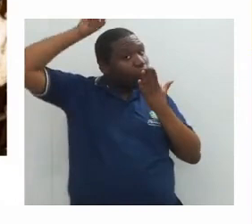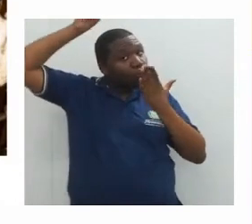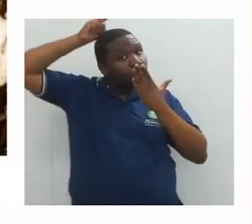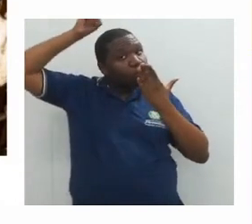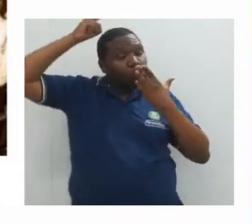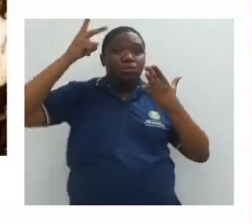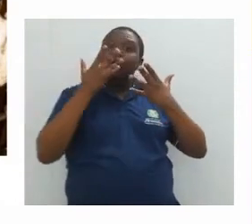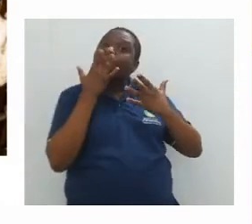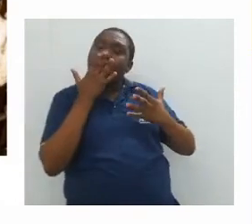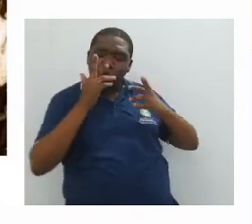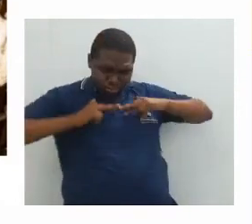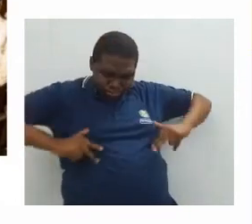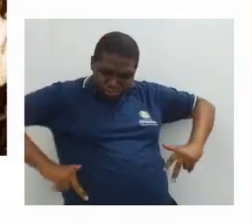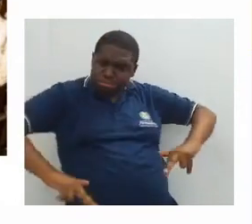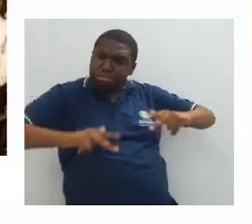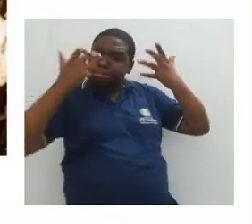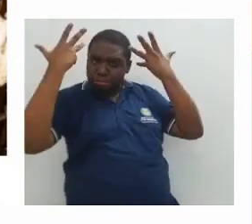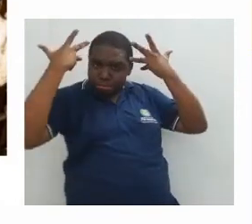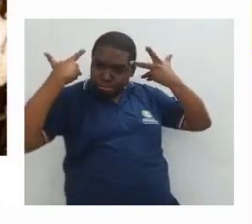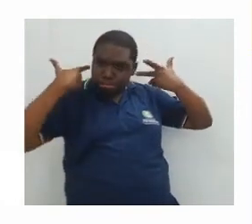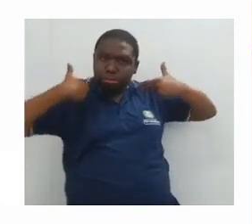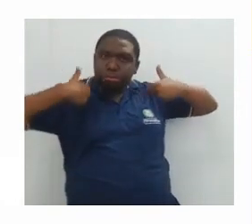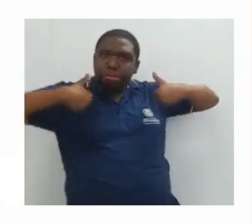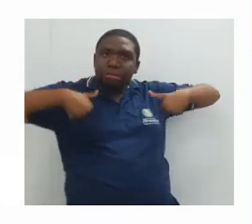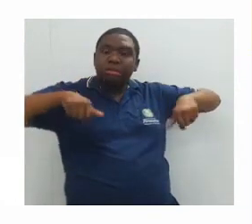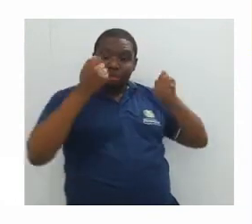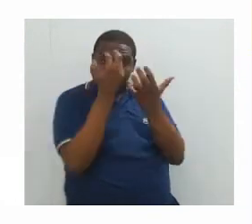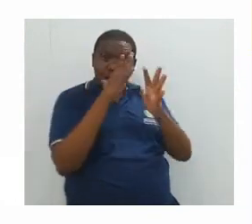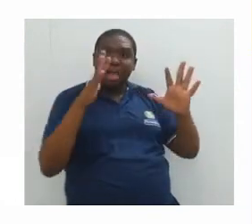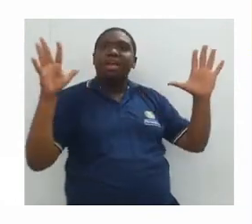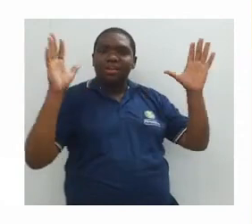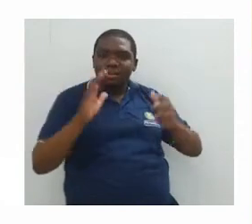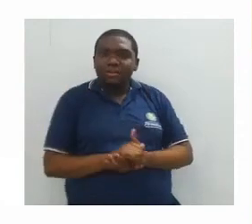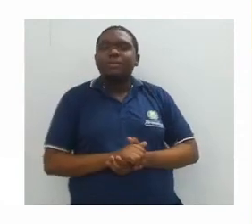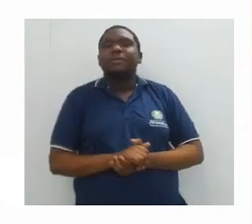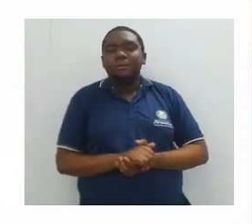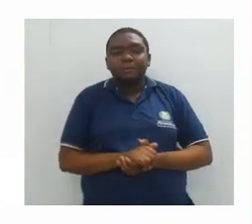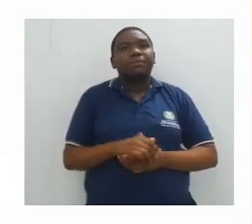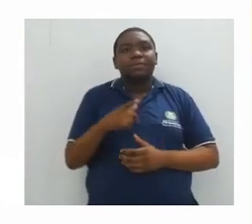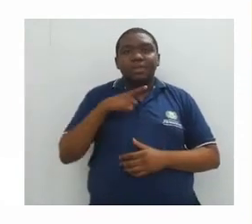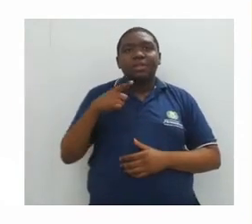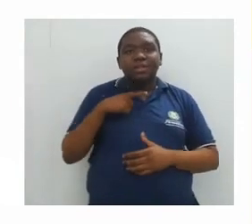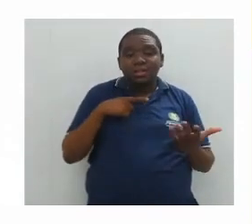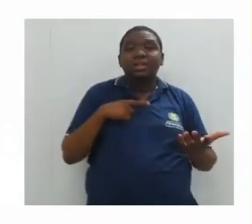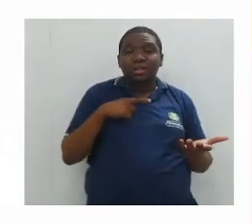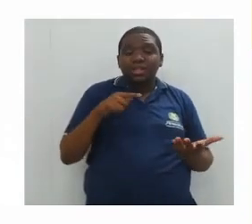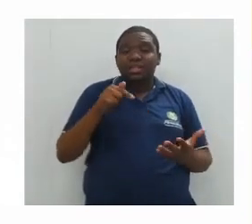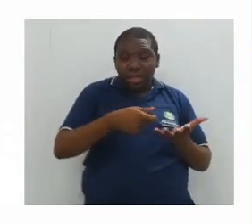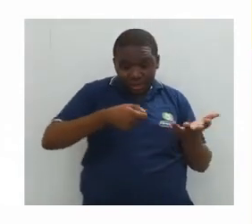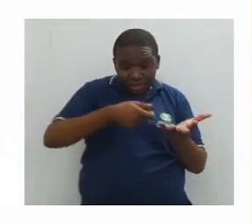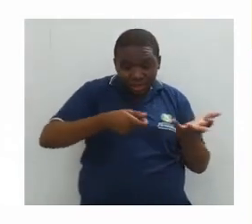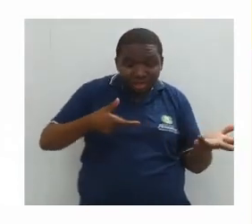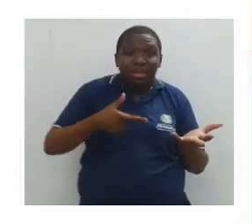umas plumagens e tudo mais, e com muito brilho, né? A gente tem, um exemplo, Caboclinho, Sete Festas que eu trouxe, a gente tem a